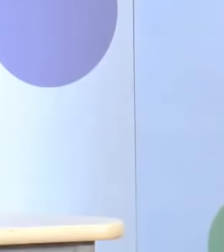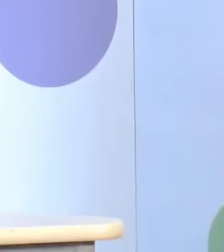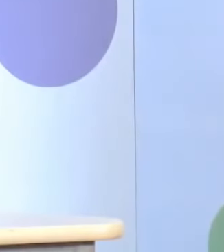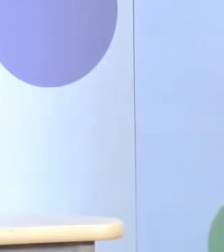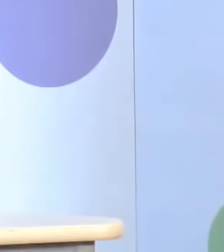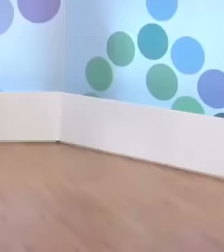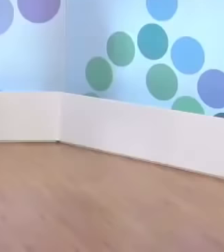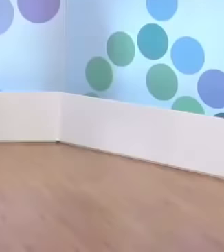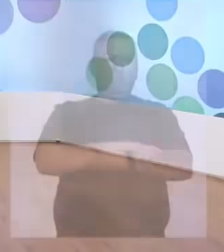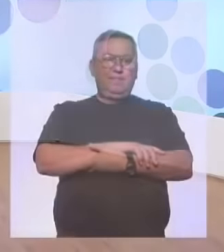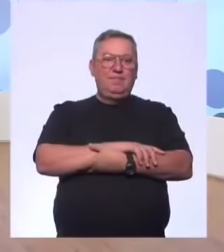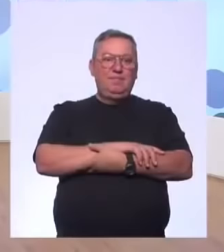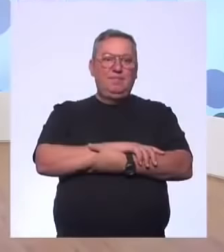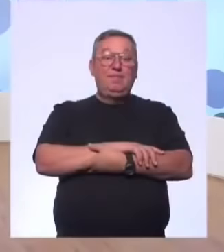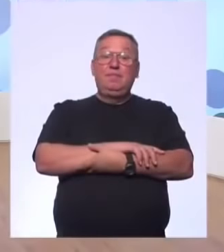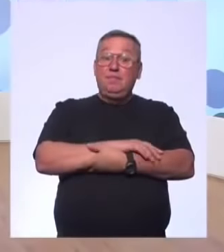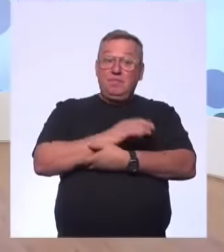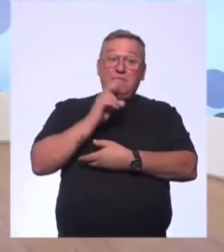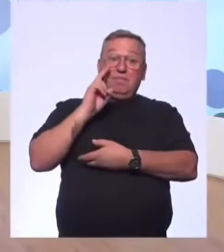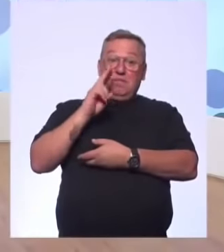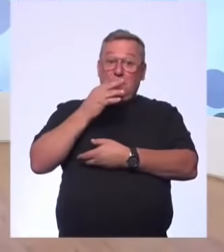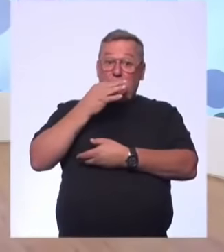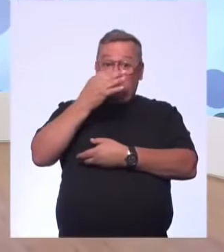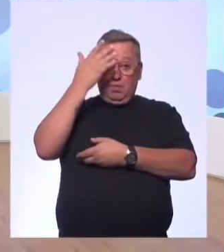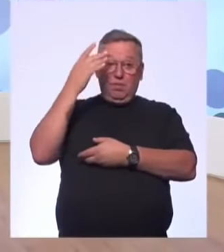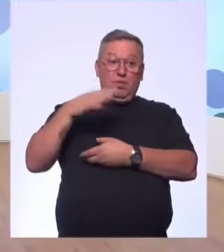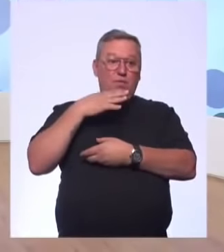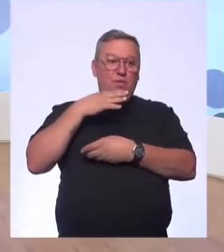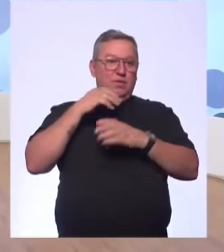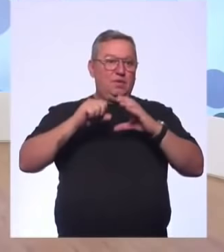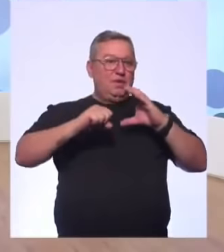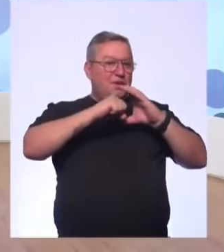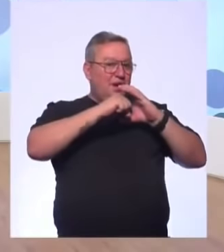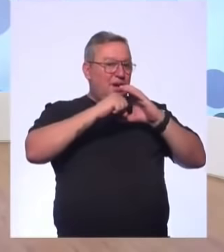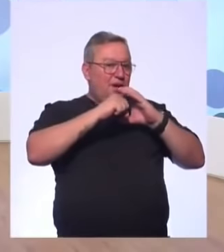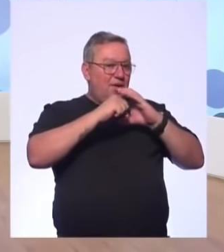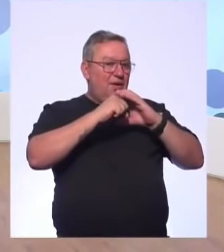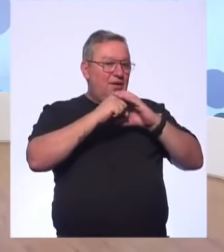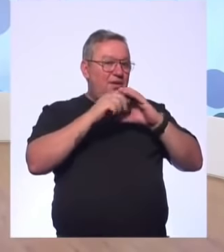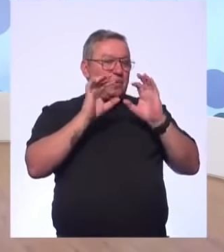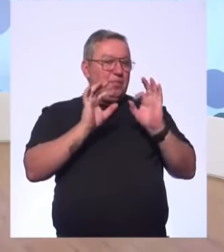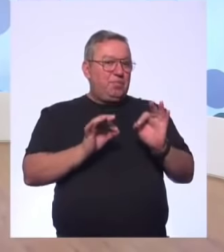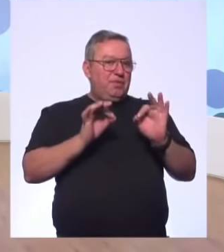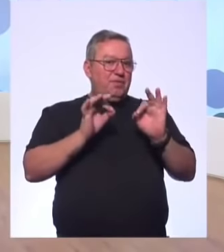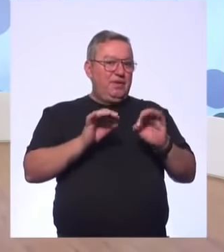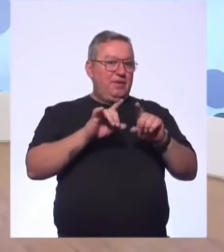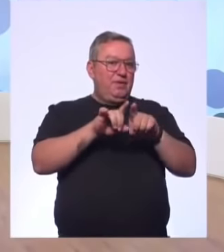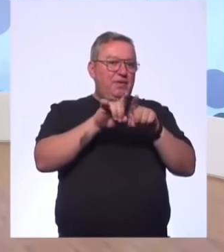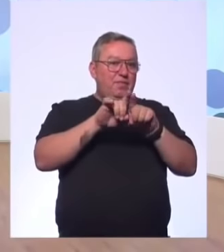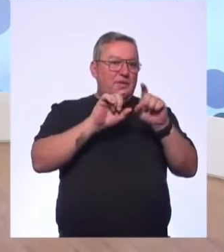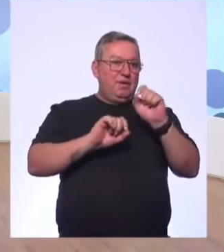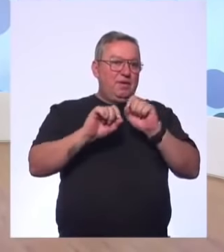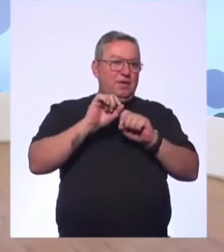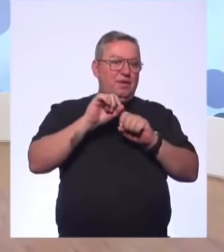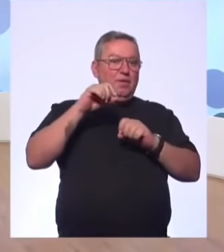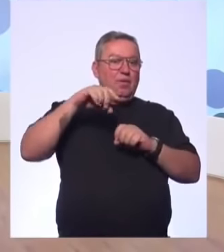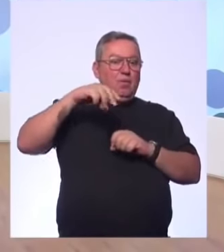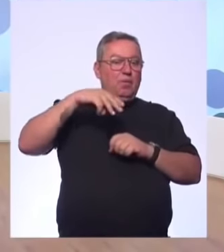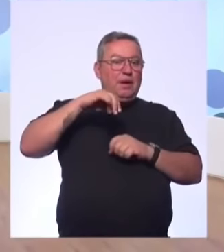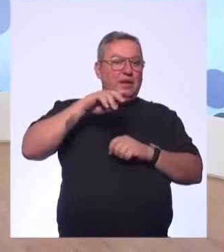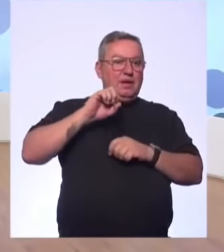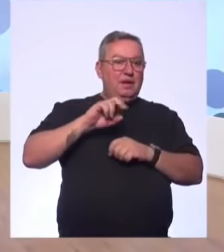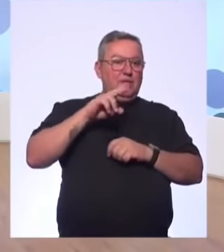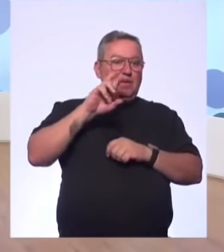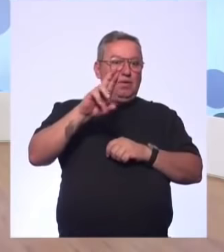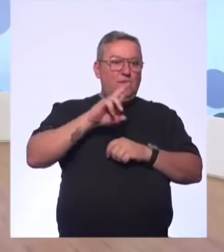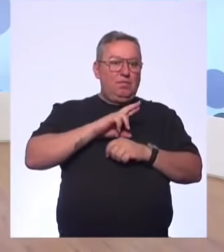Olha, eu acho que o pessoal sabe bastante sobre célula, né, Ed? Sim, estão bem inteirados, Antônia. Vamos lá. Bom, o Matheus respondeu, I know